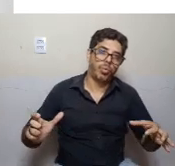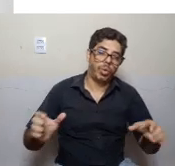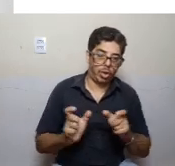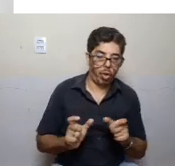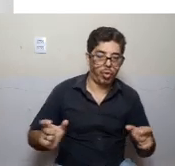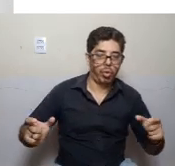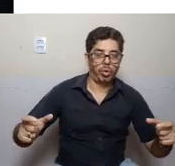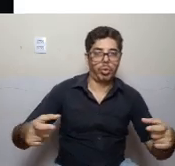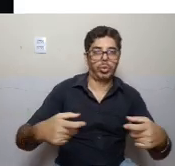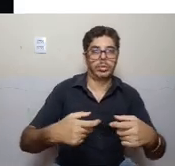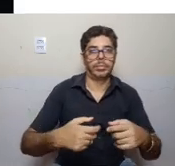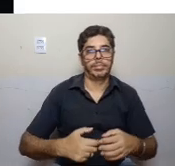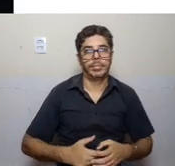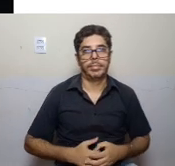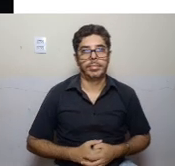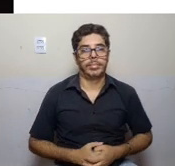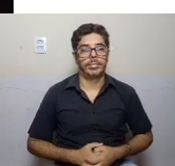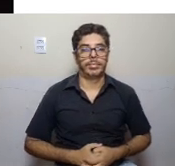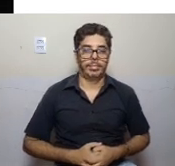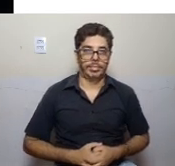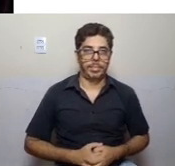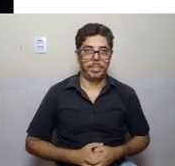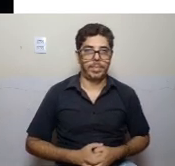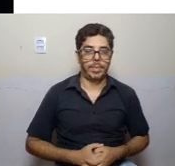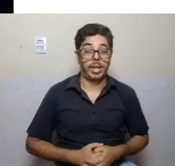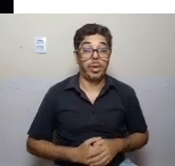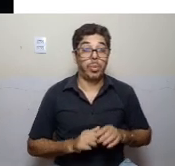todo o caminho fechado.